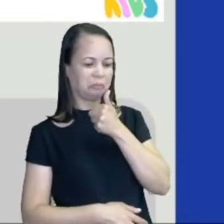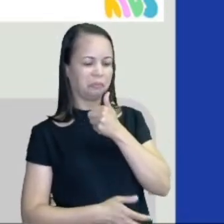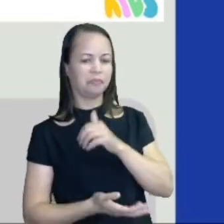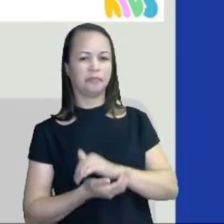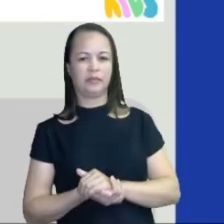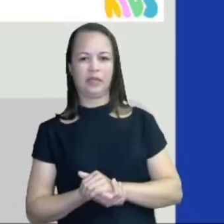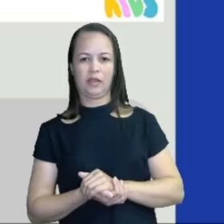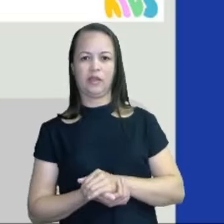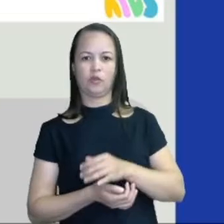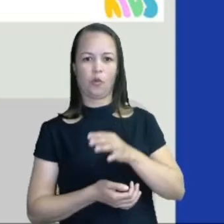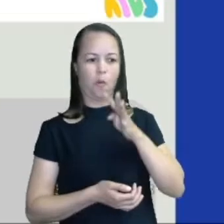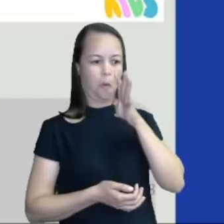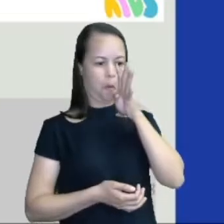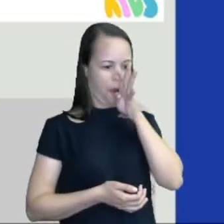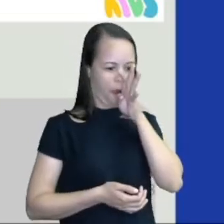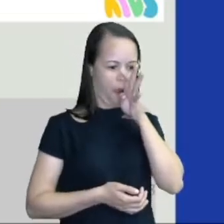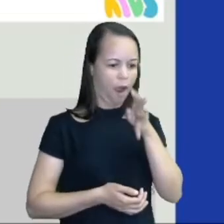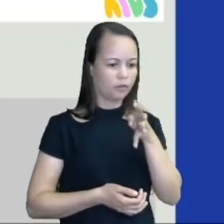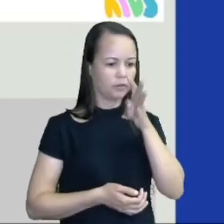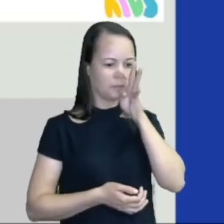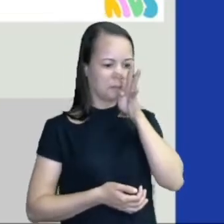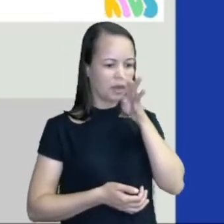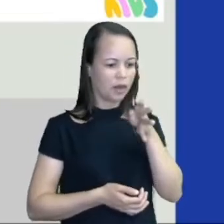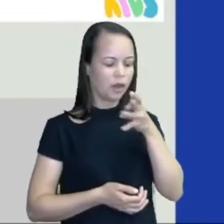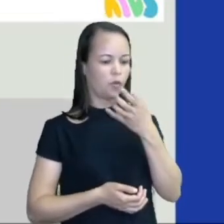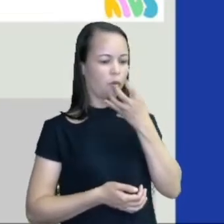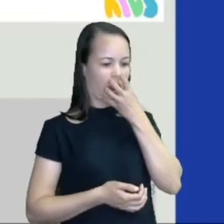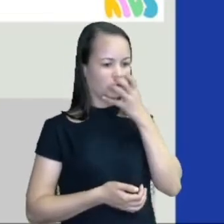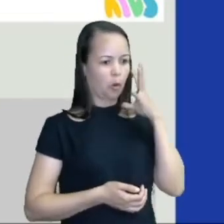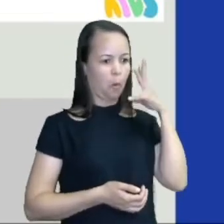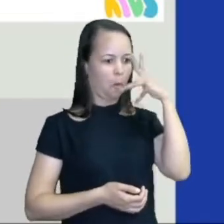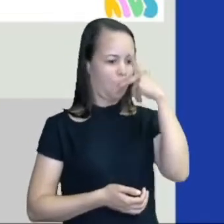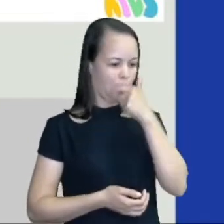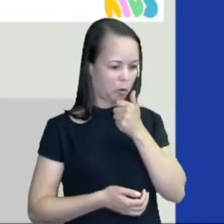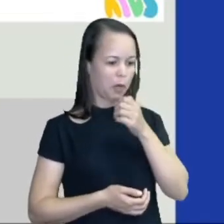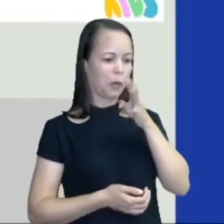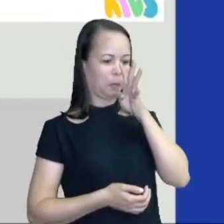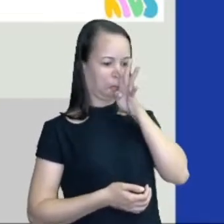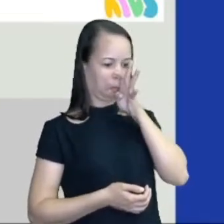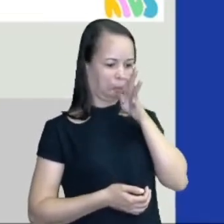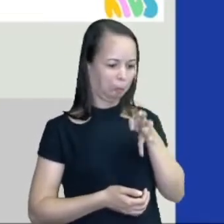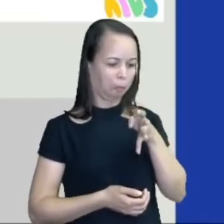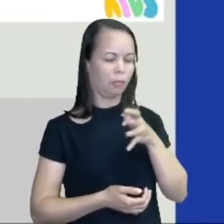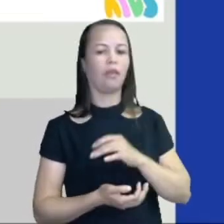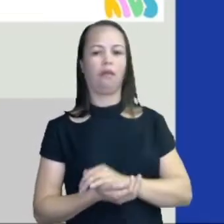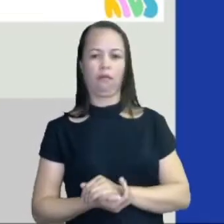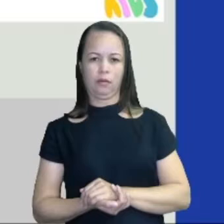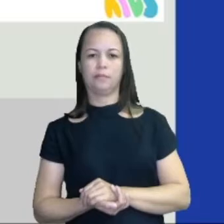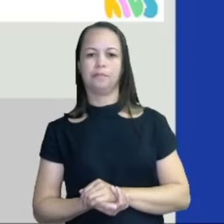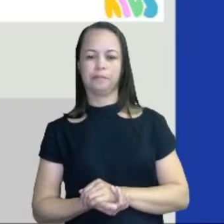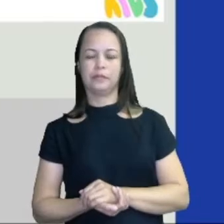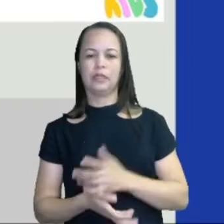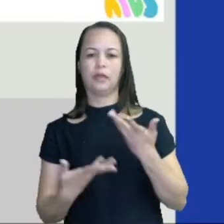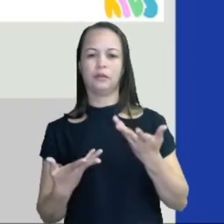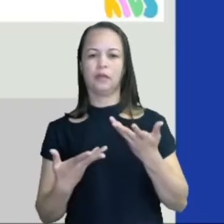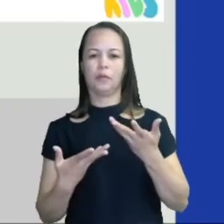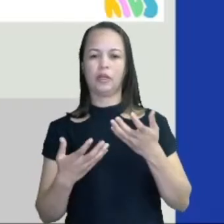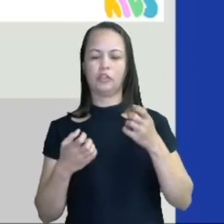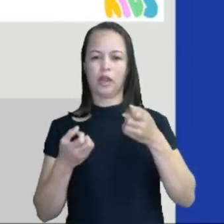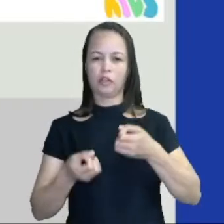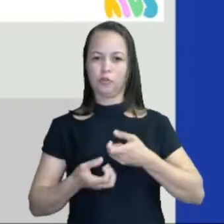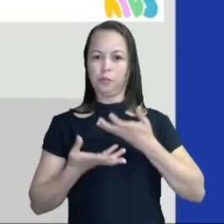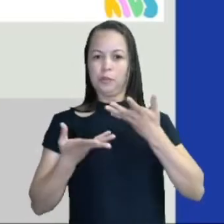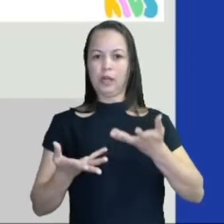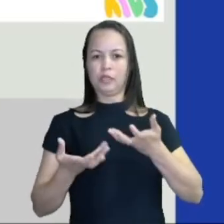uma admiração que eu estou tendo pelo aquele cachorro. Que cachorro bonito. Então, para deixar expresso, né?